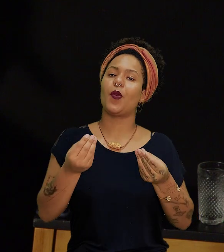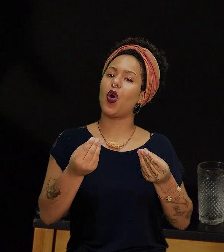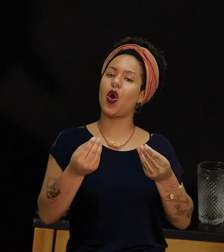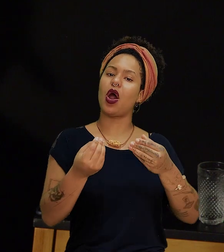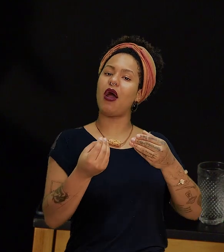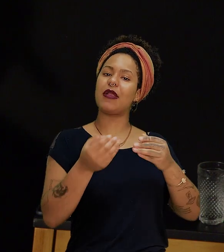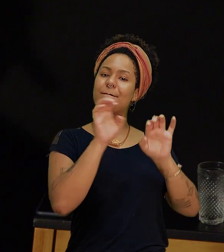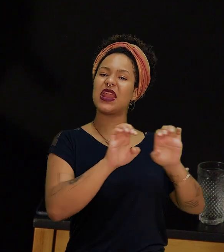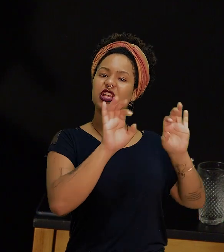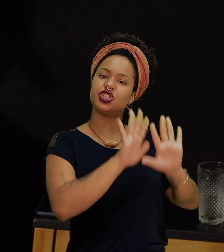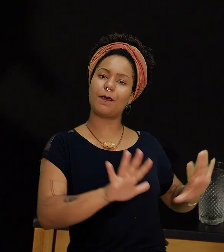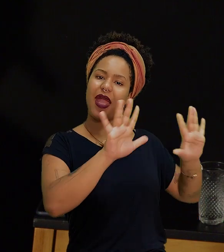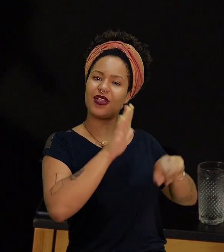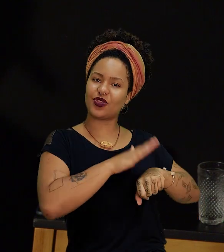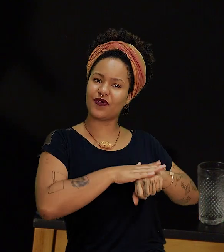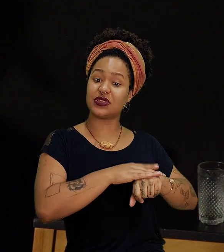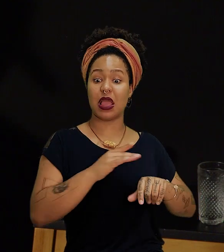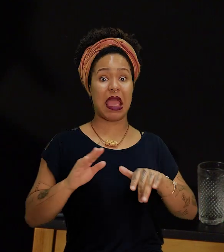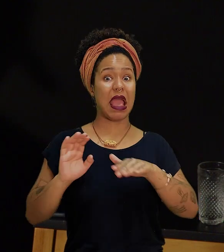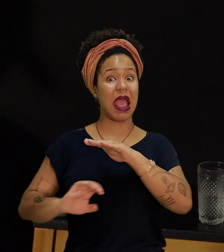As empresas são muito